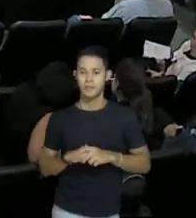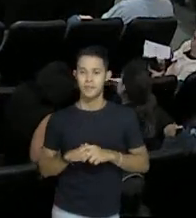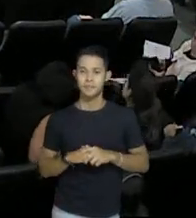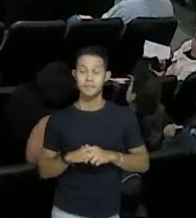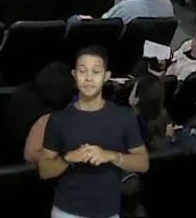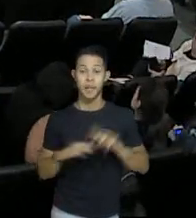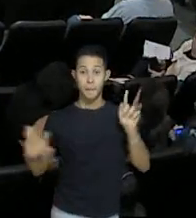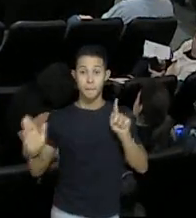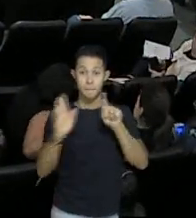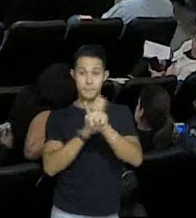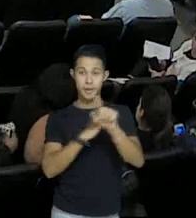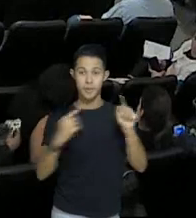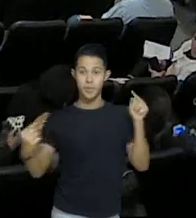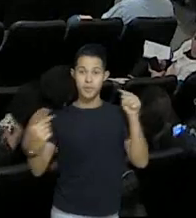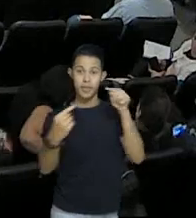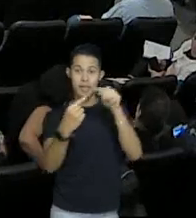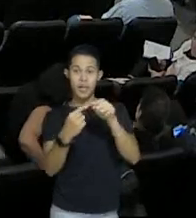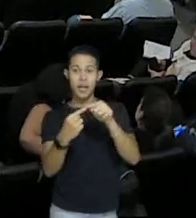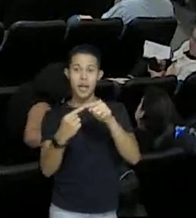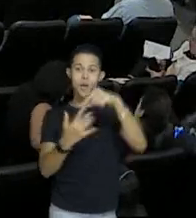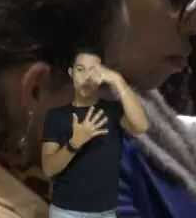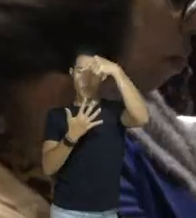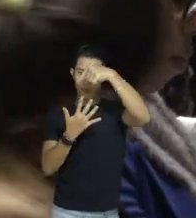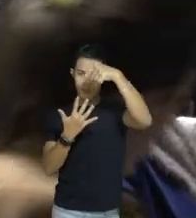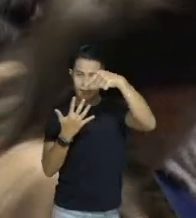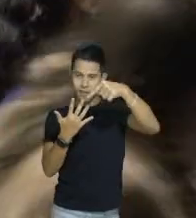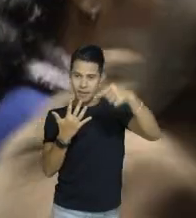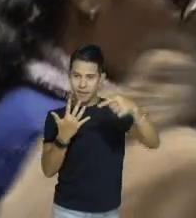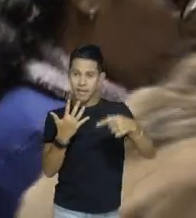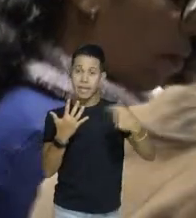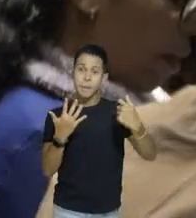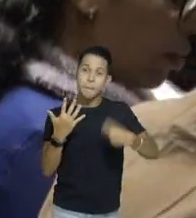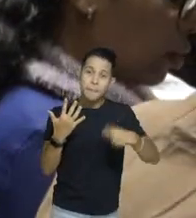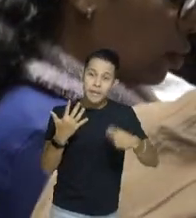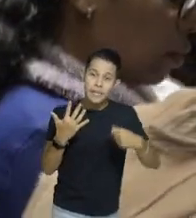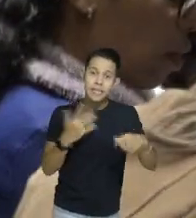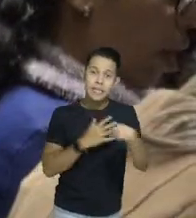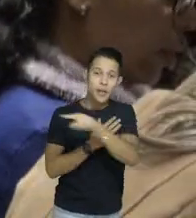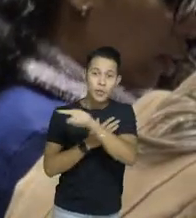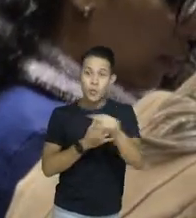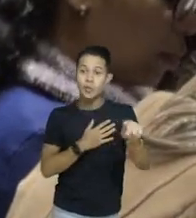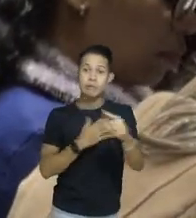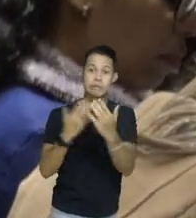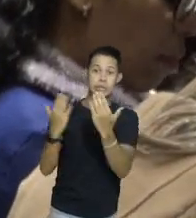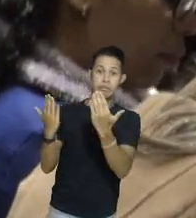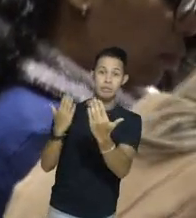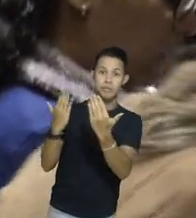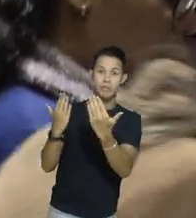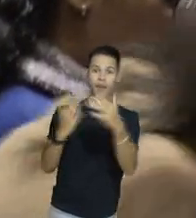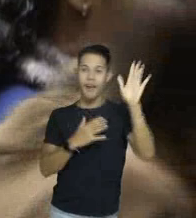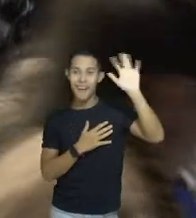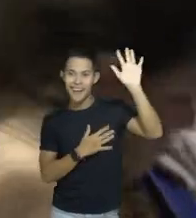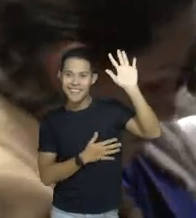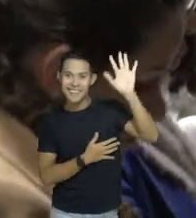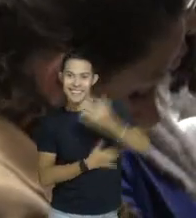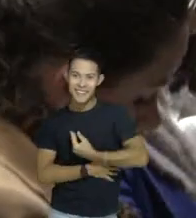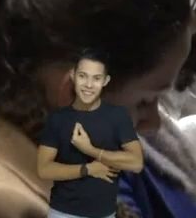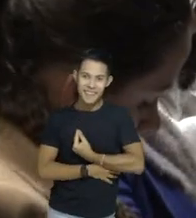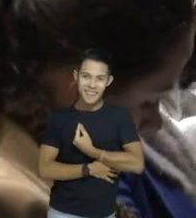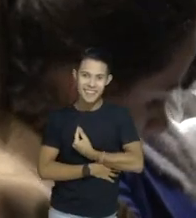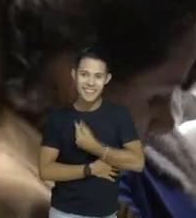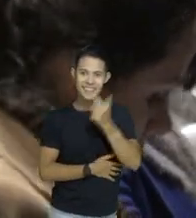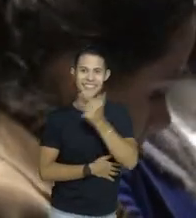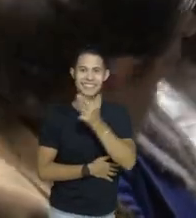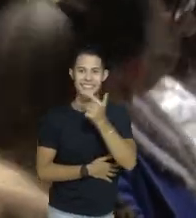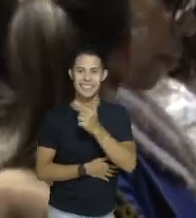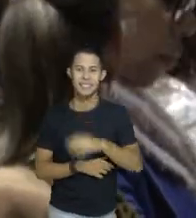relacionada aos itens que são necessários para você desconfiar. Estou aqui.